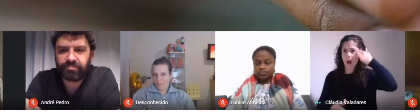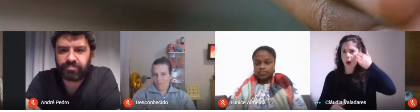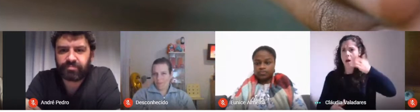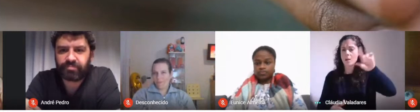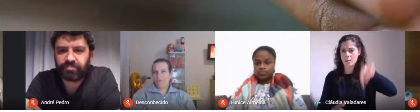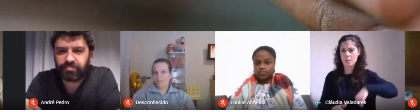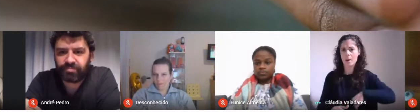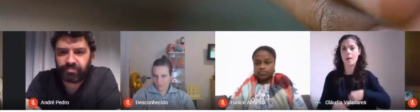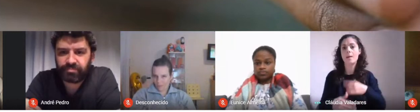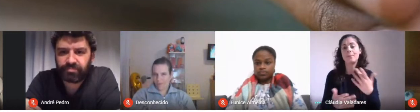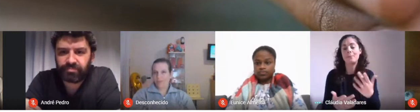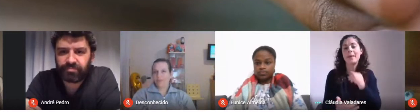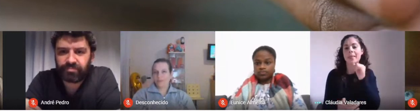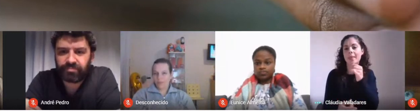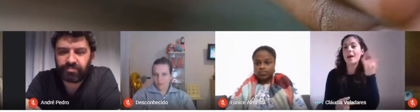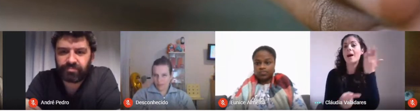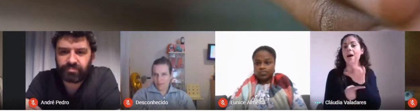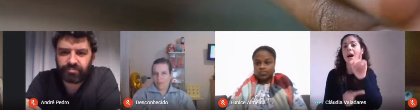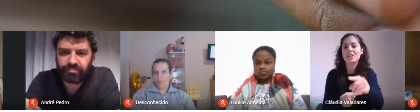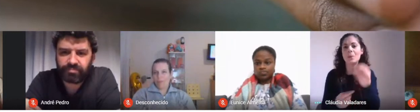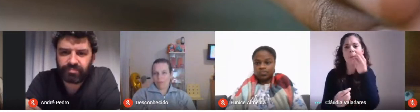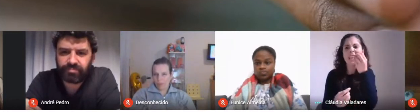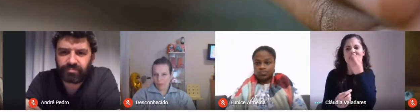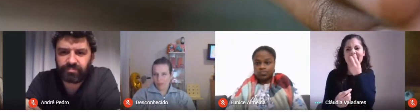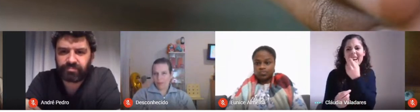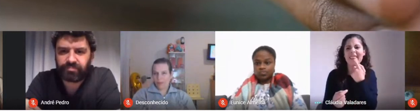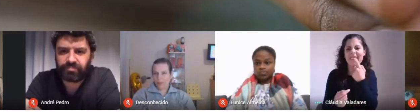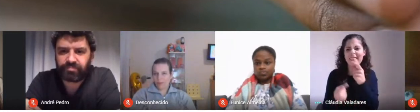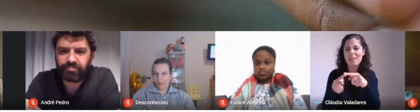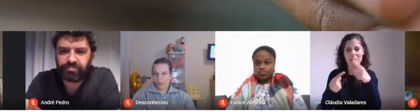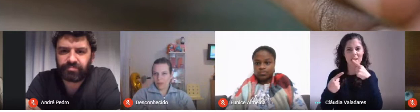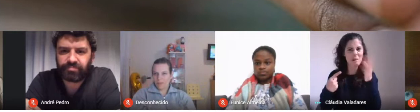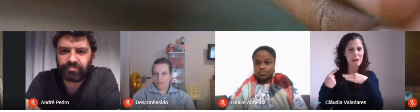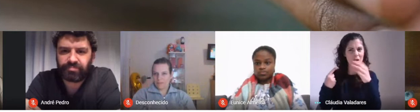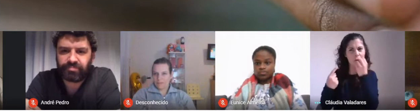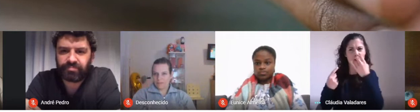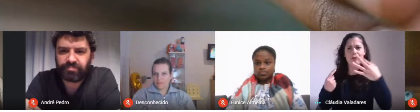que são mais comuns são, por exemplo, as manchas, o mau hálito.